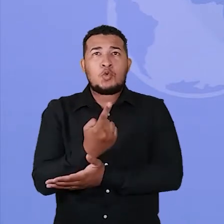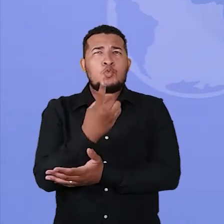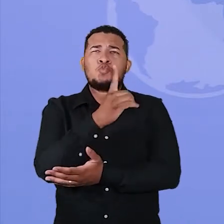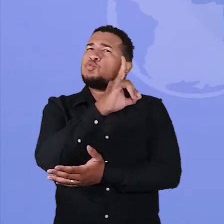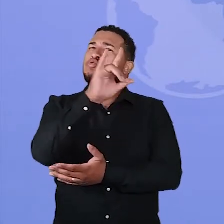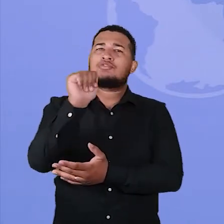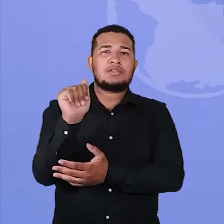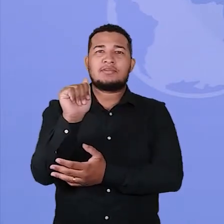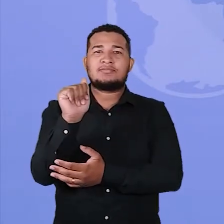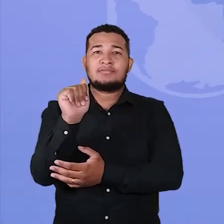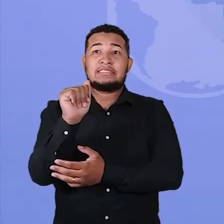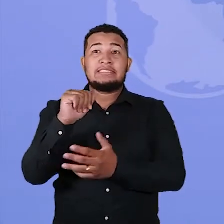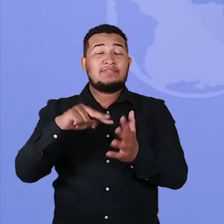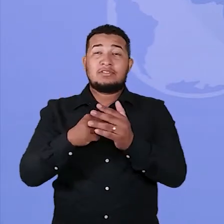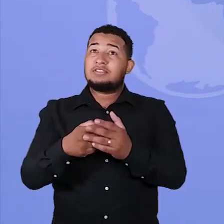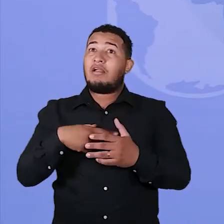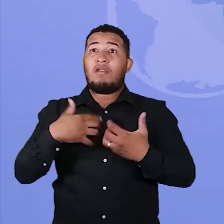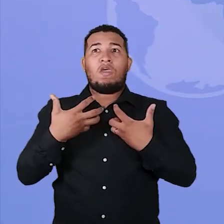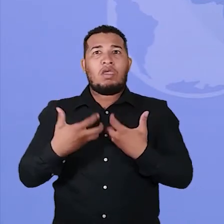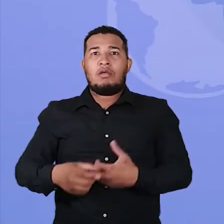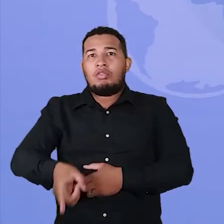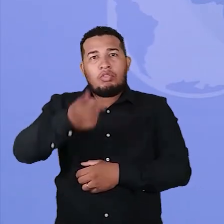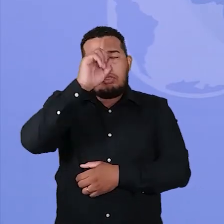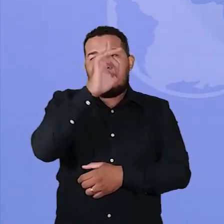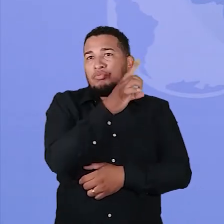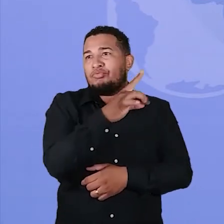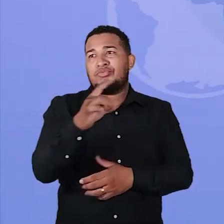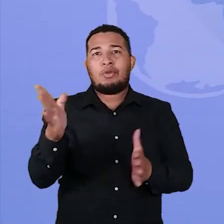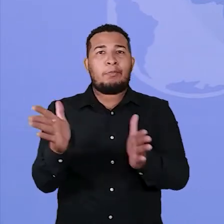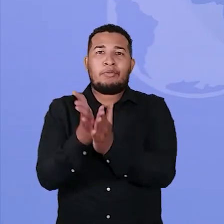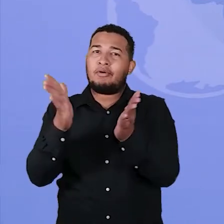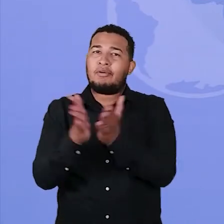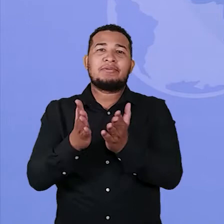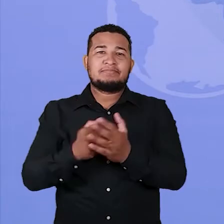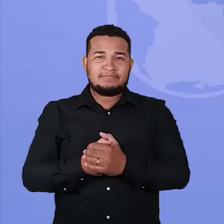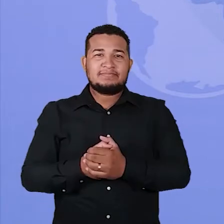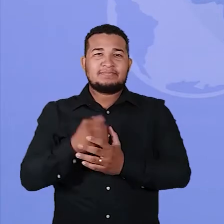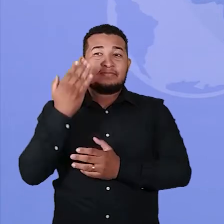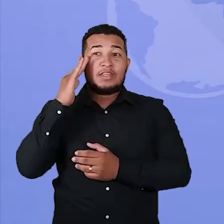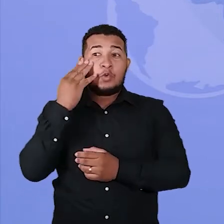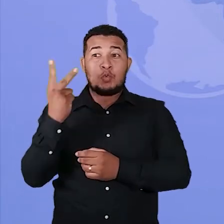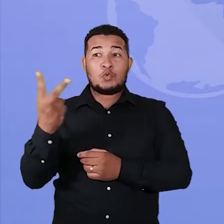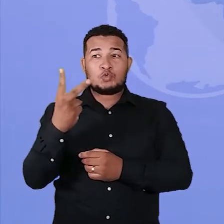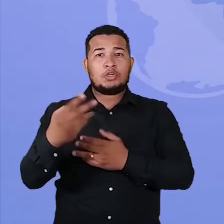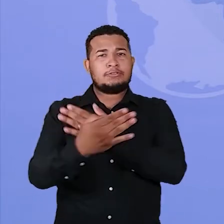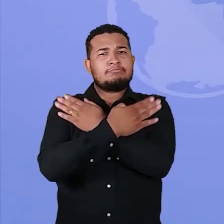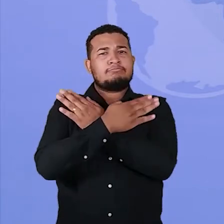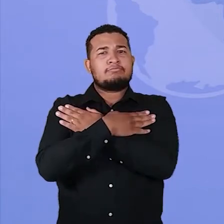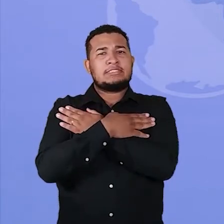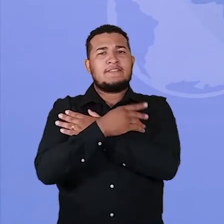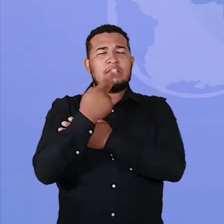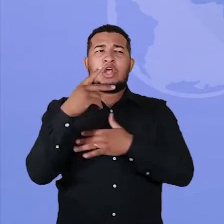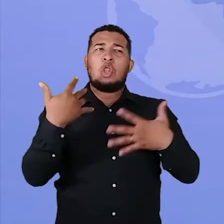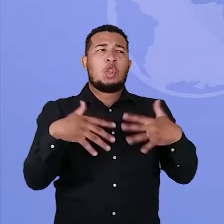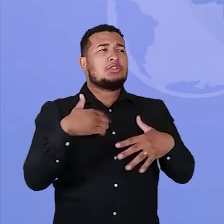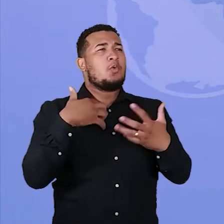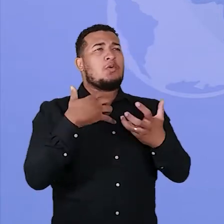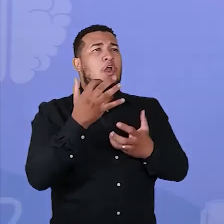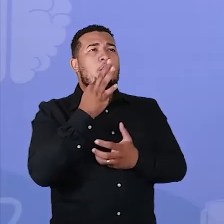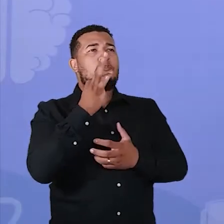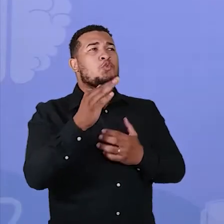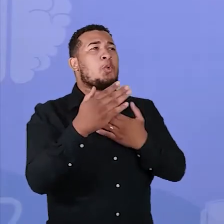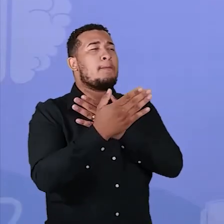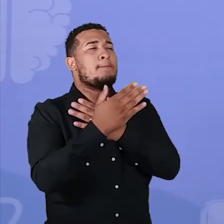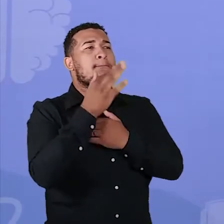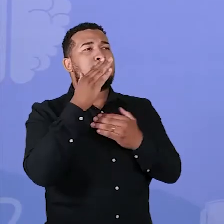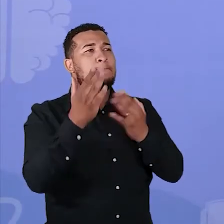dia, ele é pobre em vários, coitado. Isso que ele quis dizer. Existiu uma quebra de expectativas. Os dois estavam desempregados e ele fala, queria ser pobre um dia.